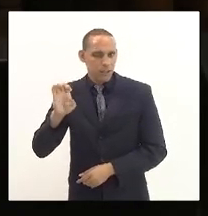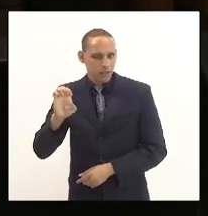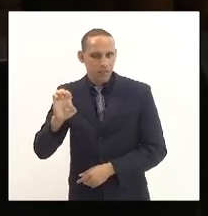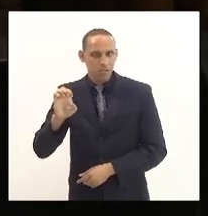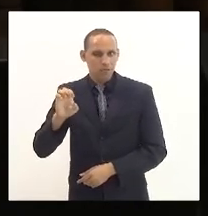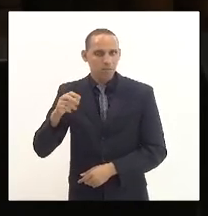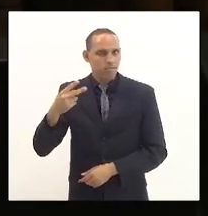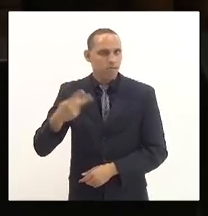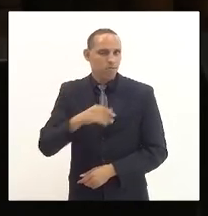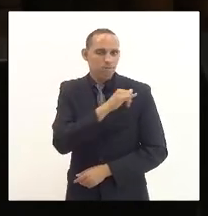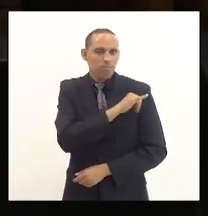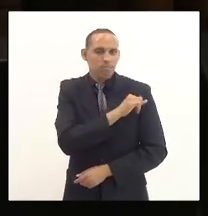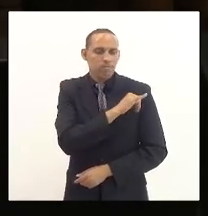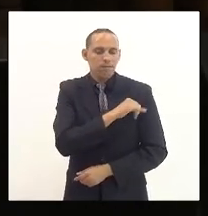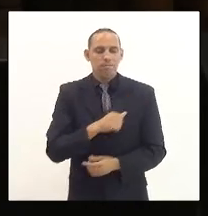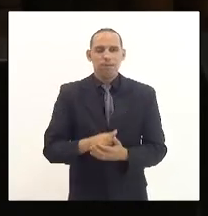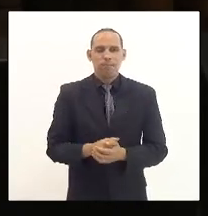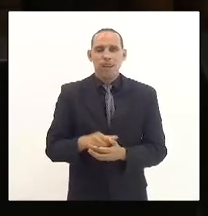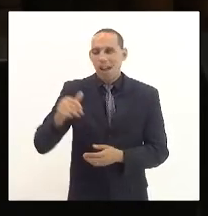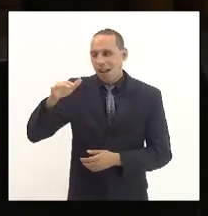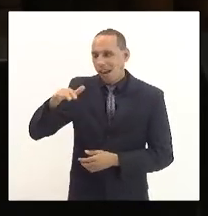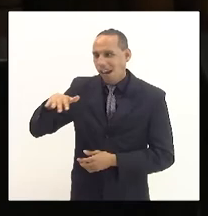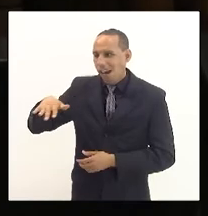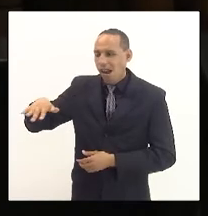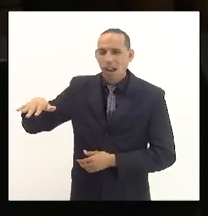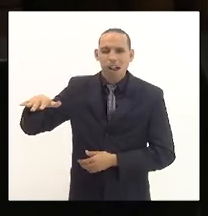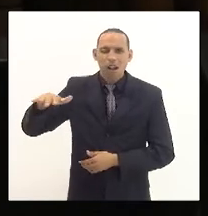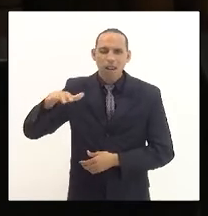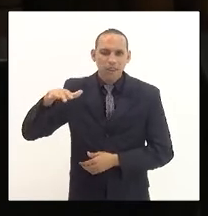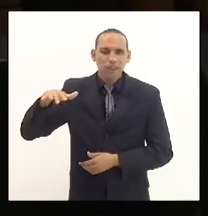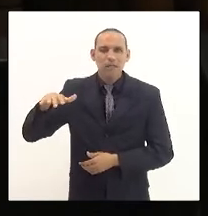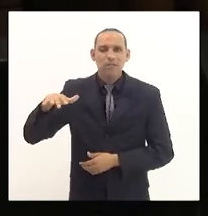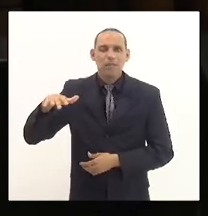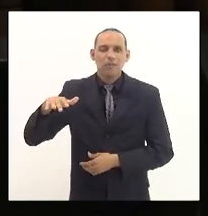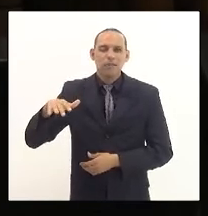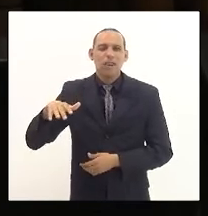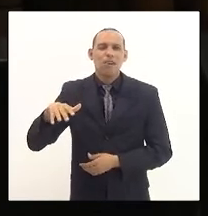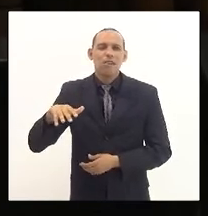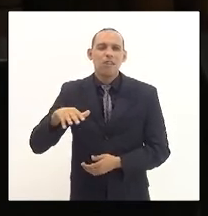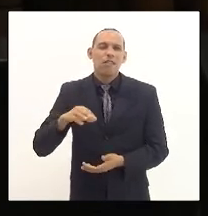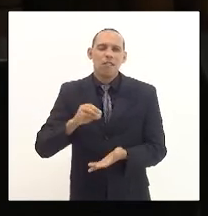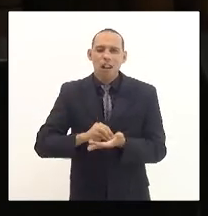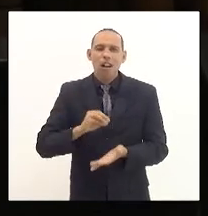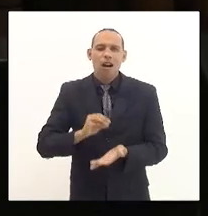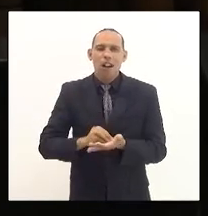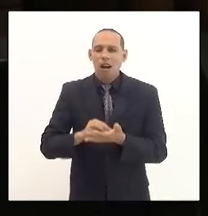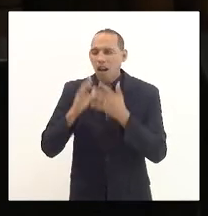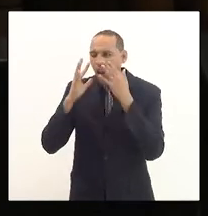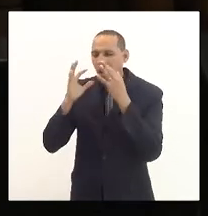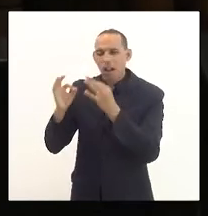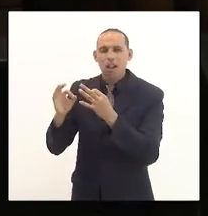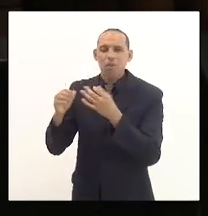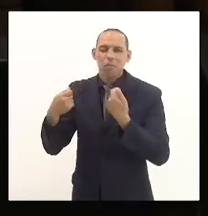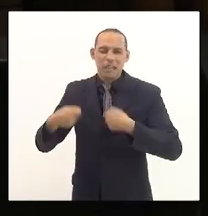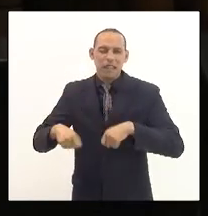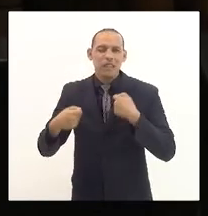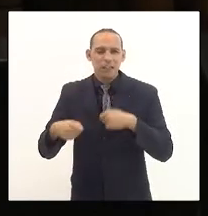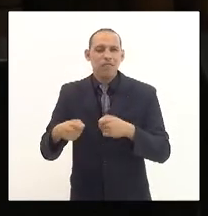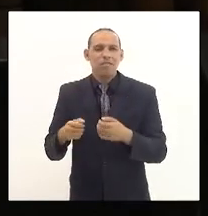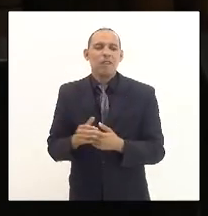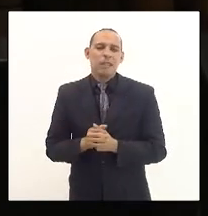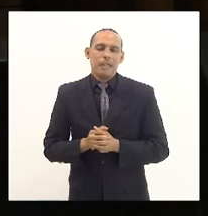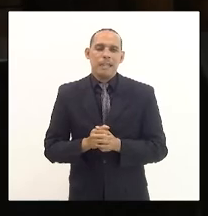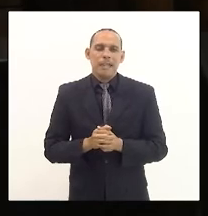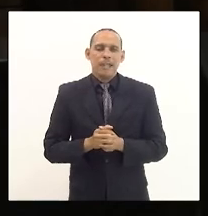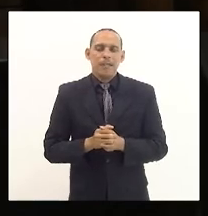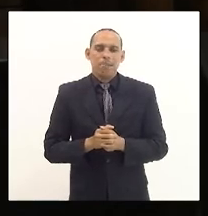Estado região é essa que é uma região que carece de uma atenção toda especial de todos